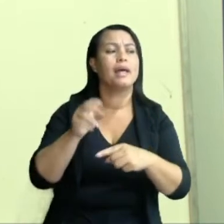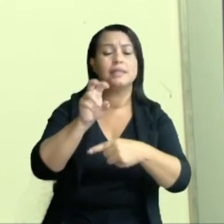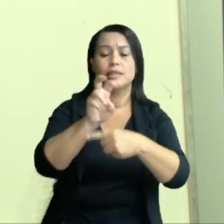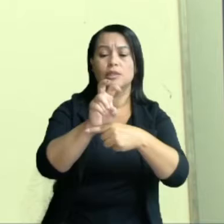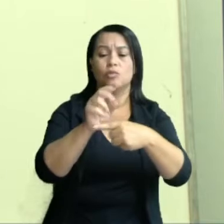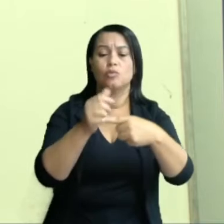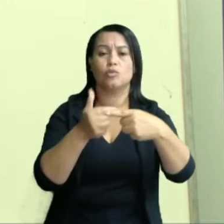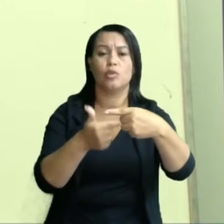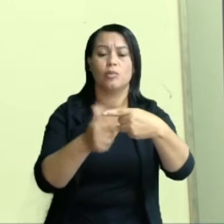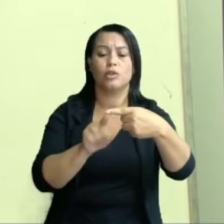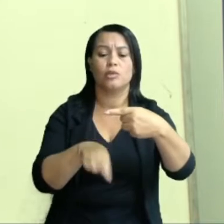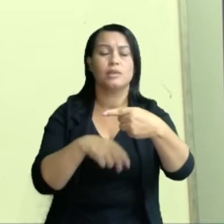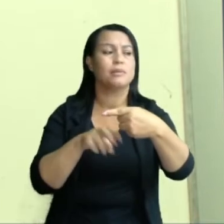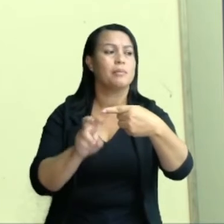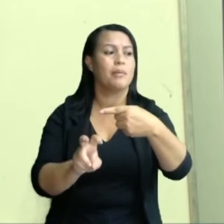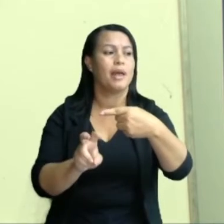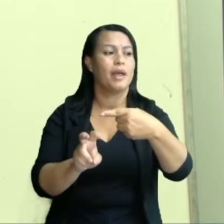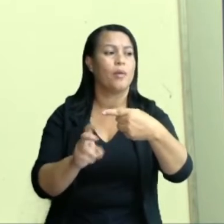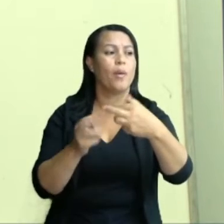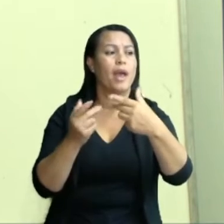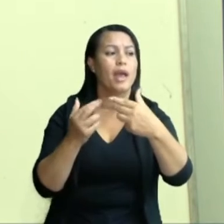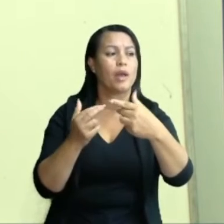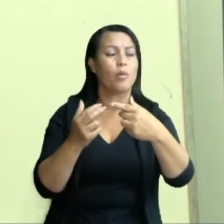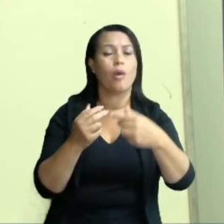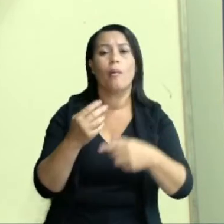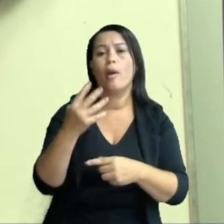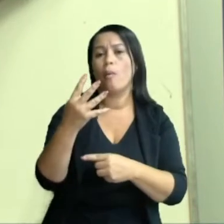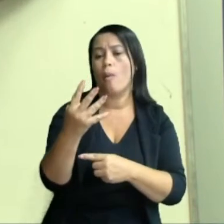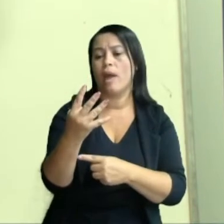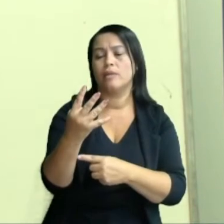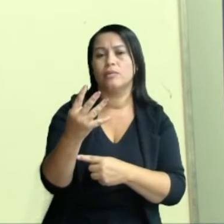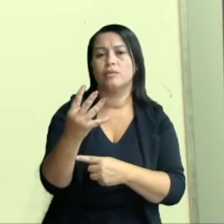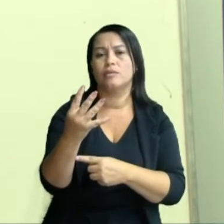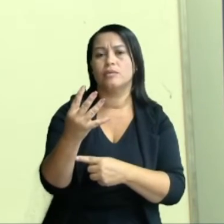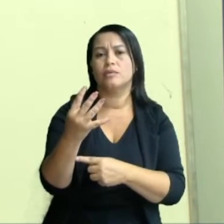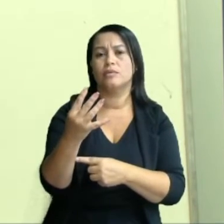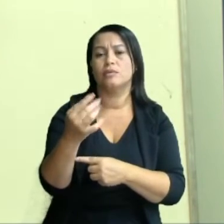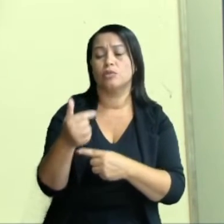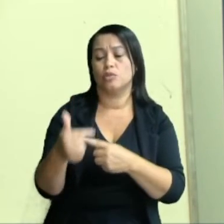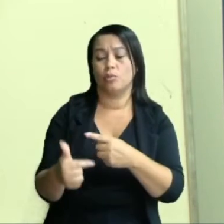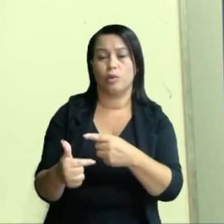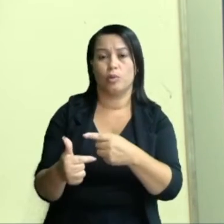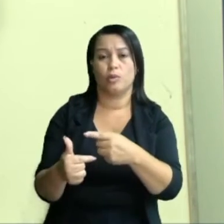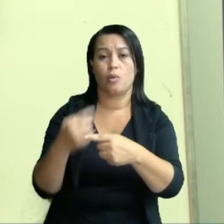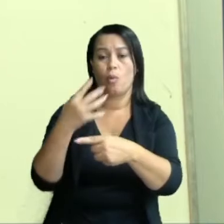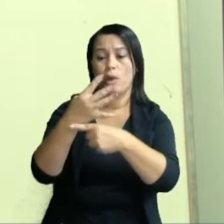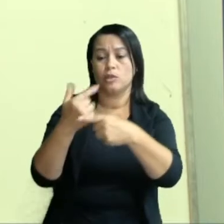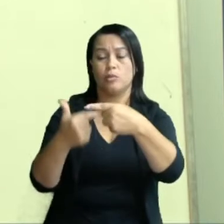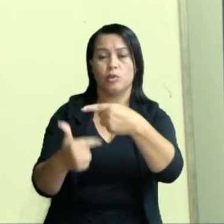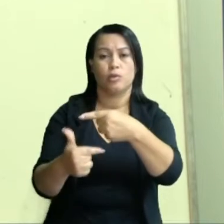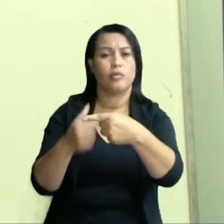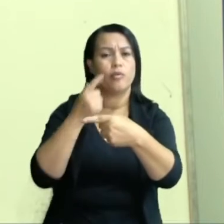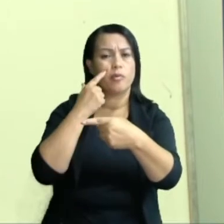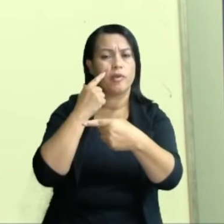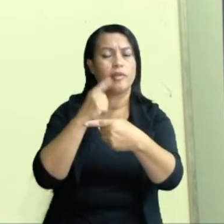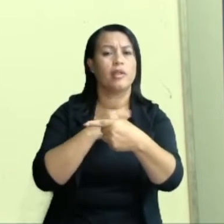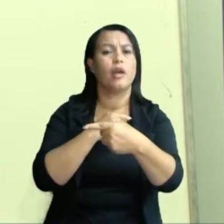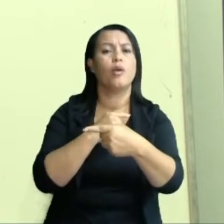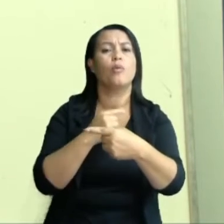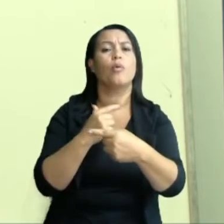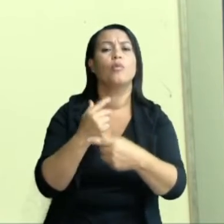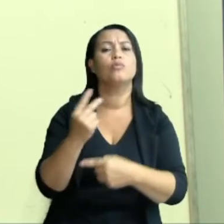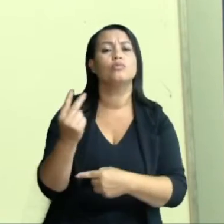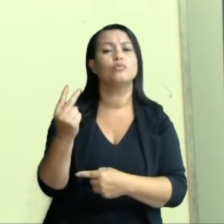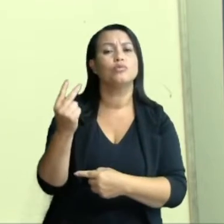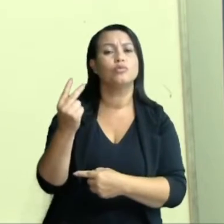sobre 2,5 é igual a 4 sobre 2. Então, eu tenho duas